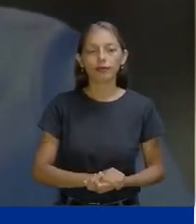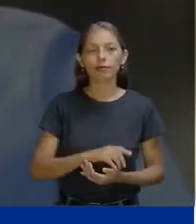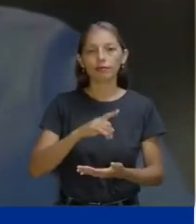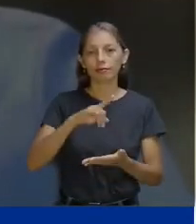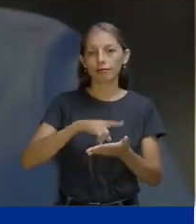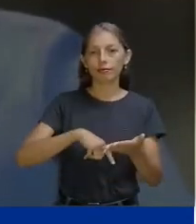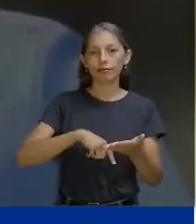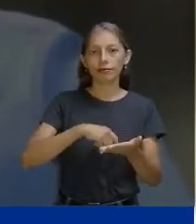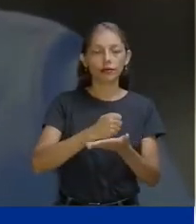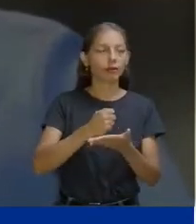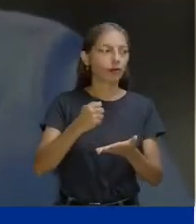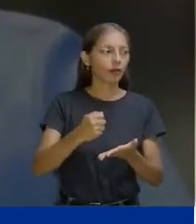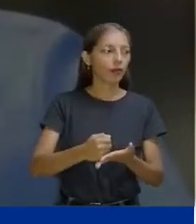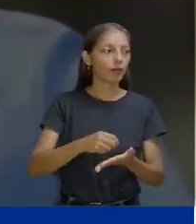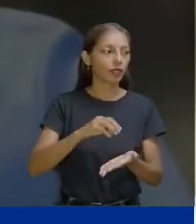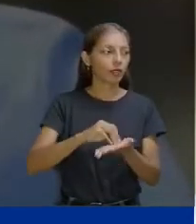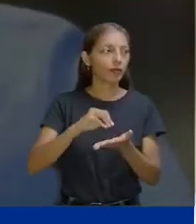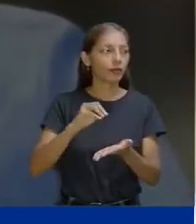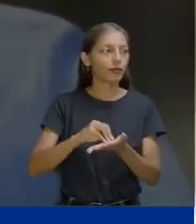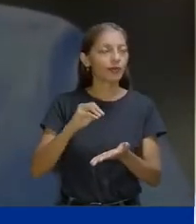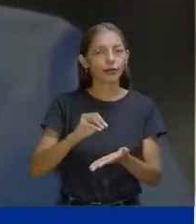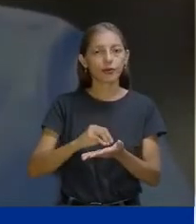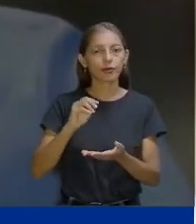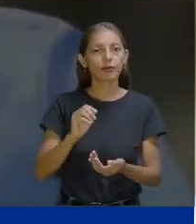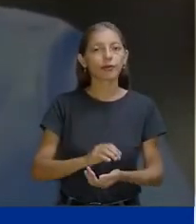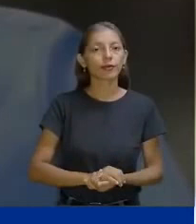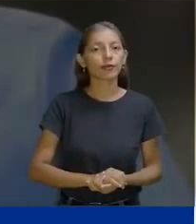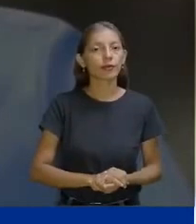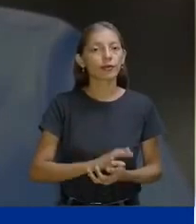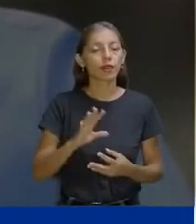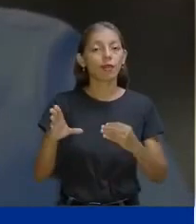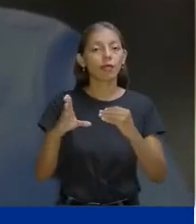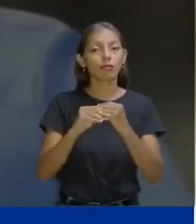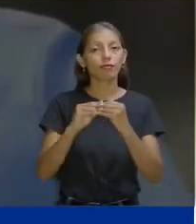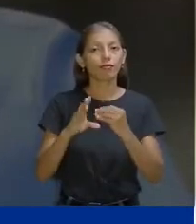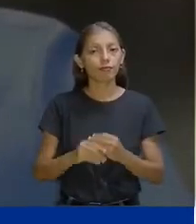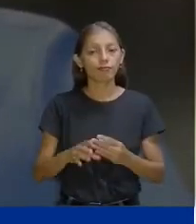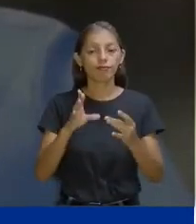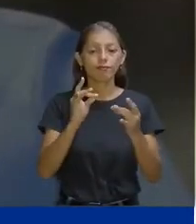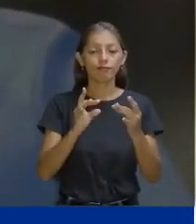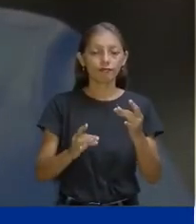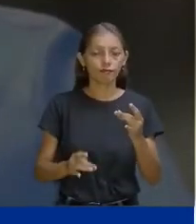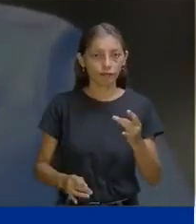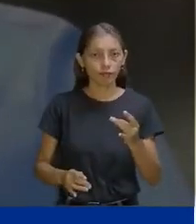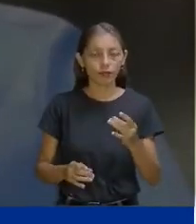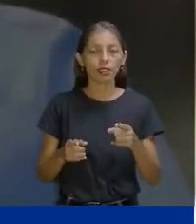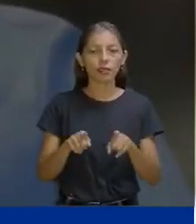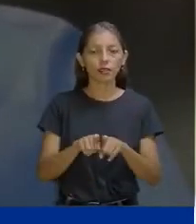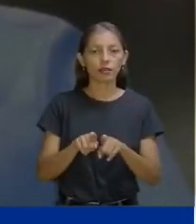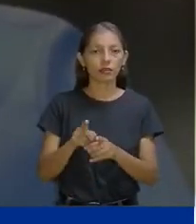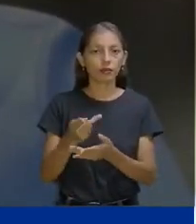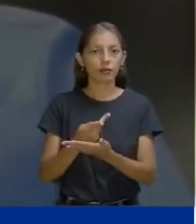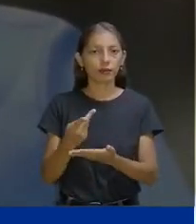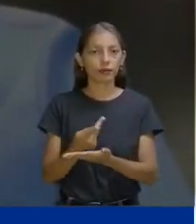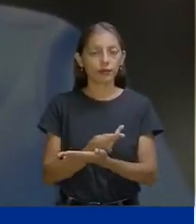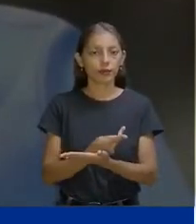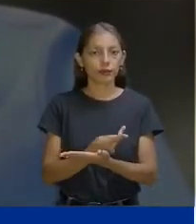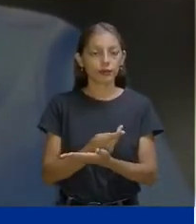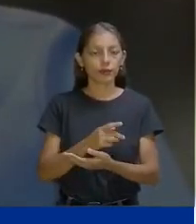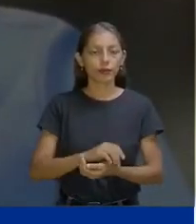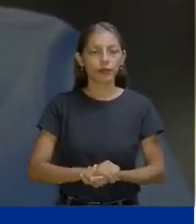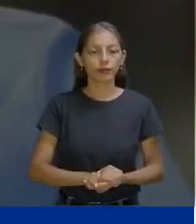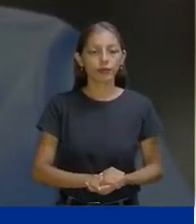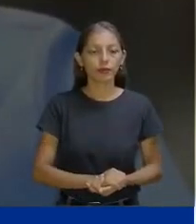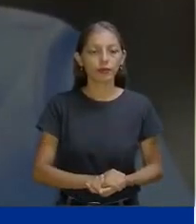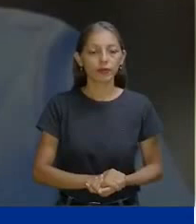fiscais e contratos com descrições genéricas. Além disso, reforçou que a falha apontada pelo NACEP, no que se refere à ausência